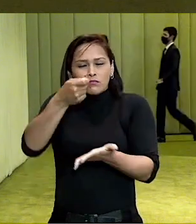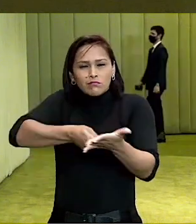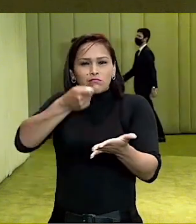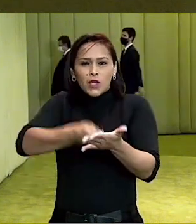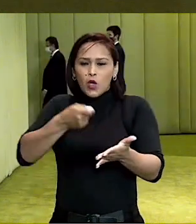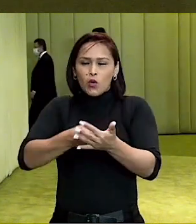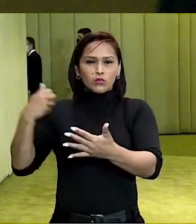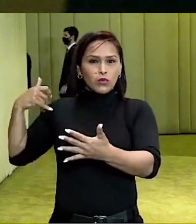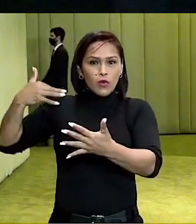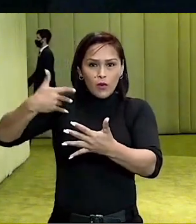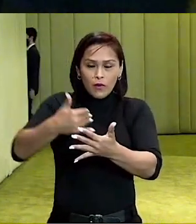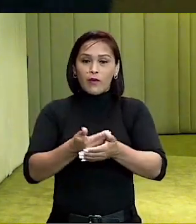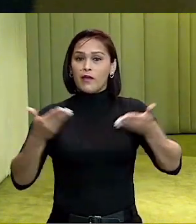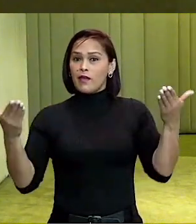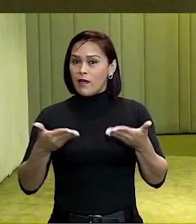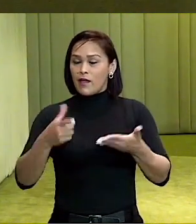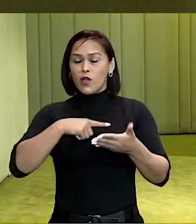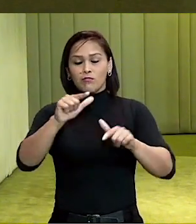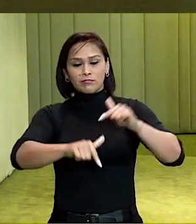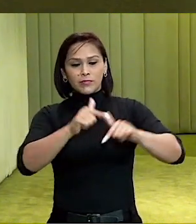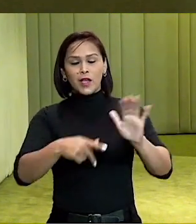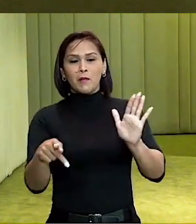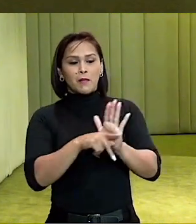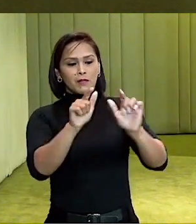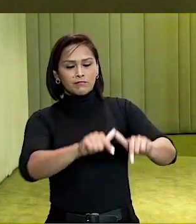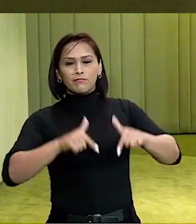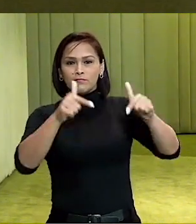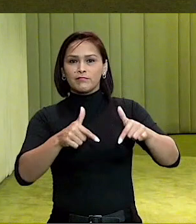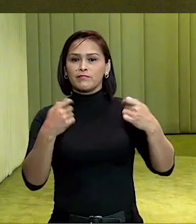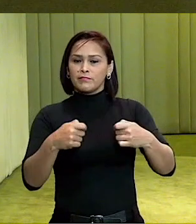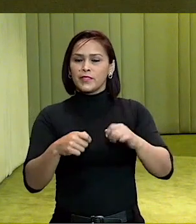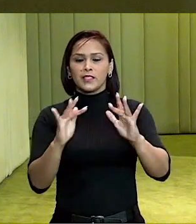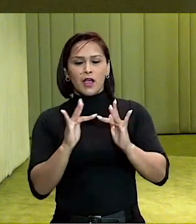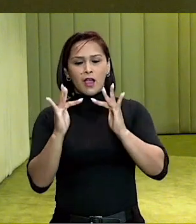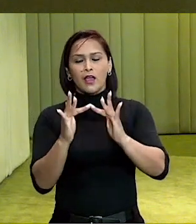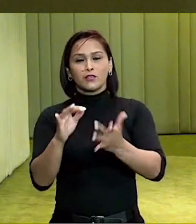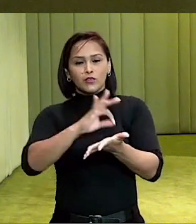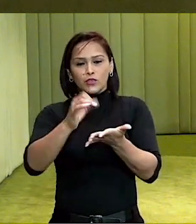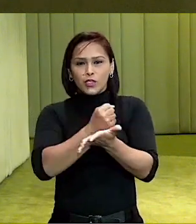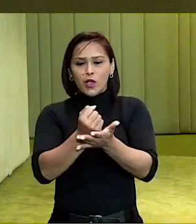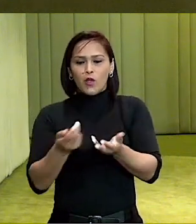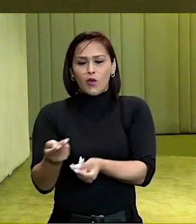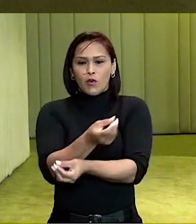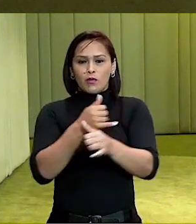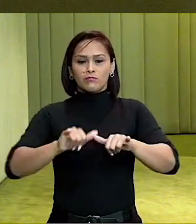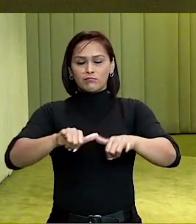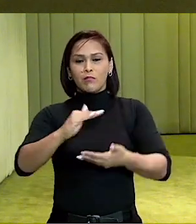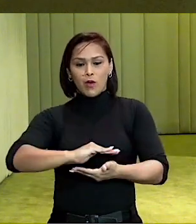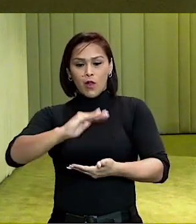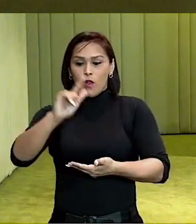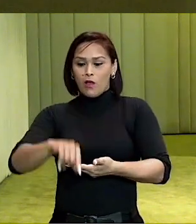construído está agora a serviço do adensamento necessário da rede de acordos comerciais do bloco.